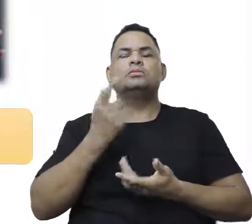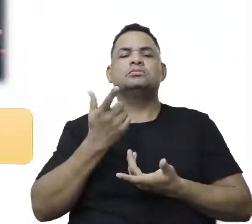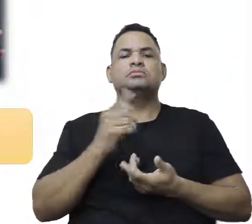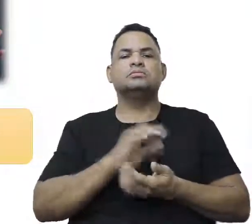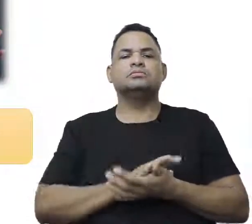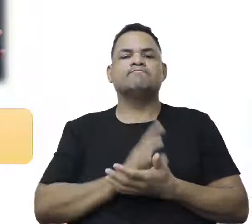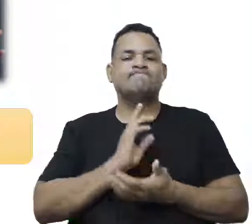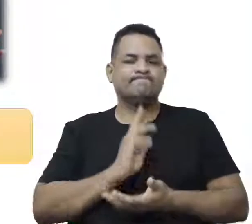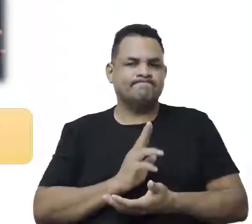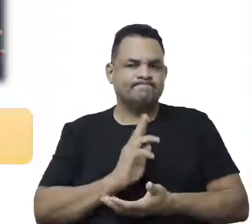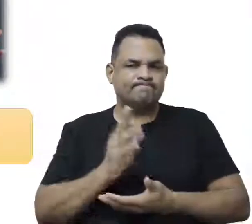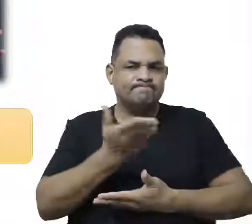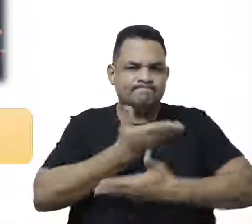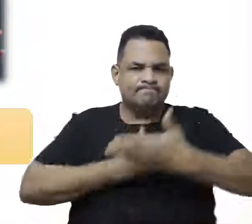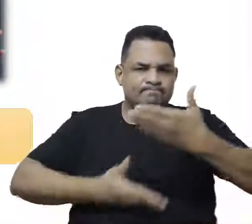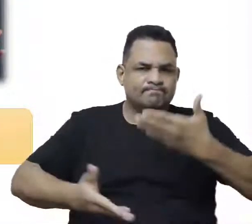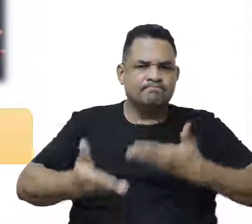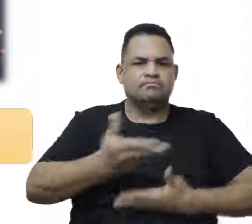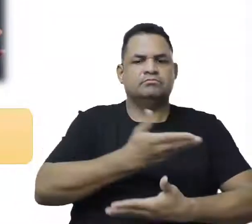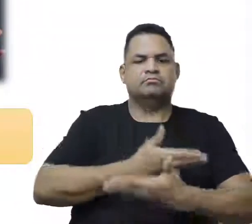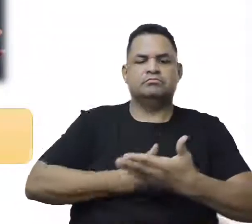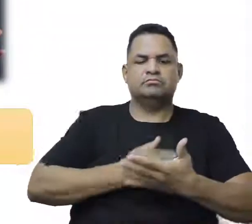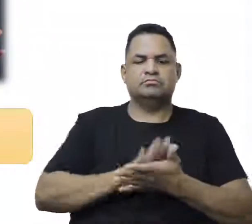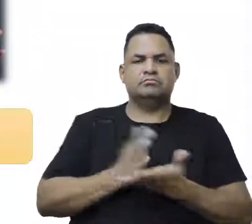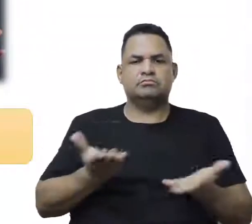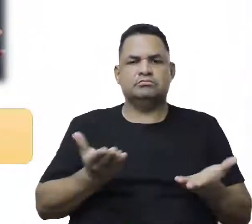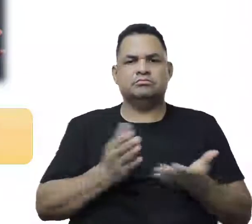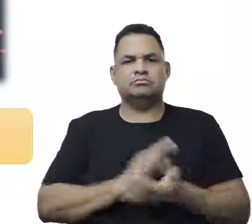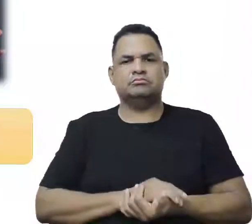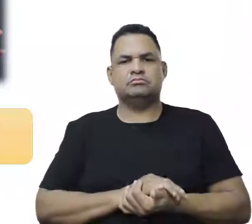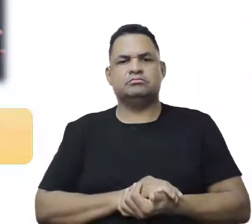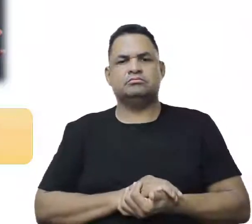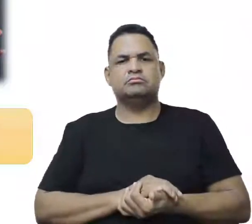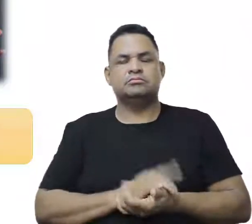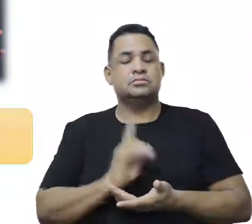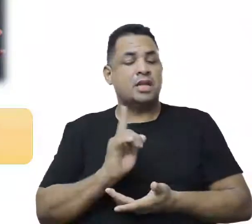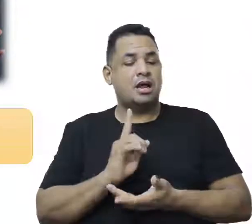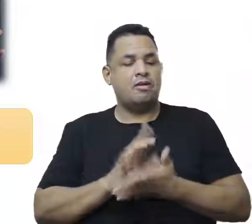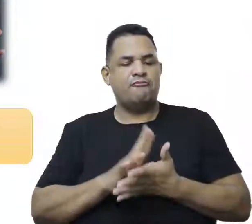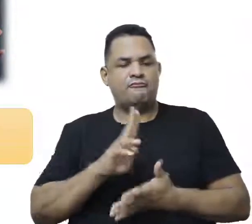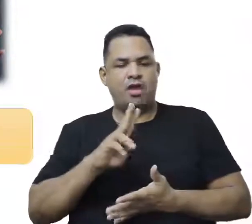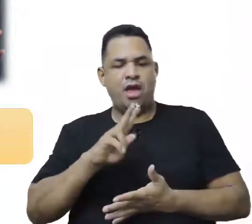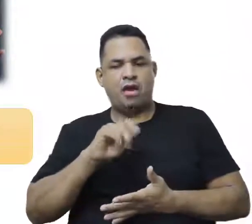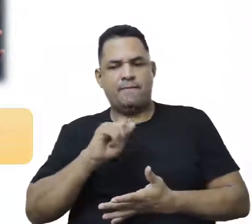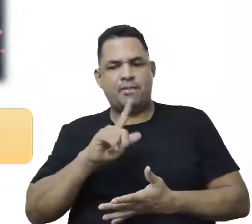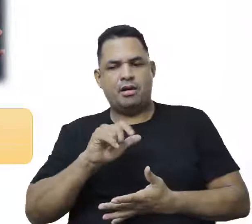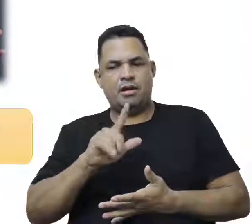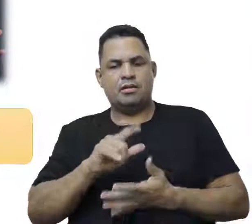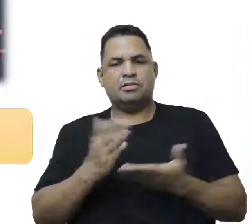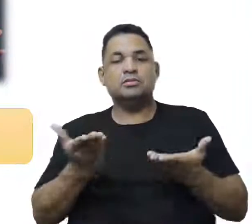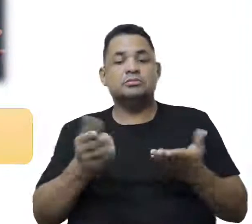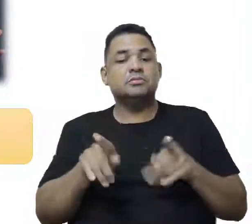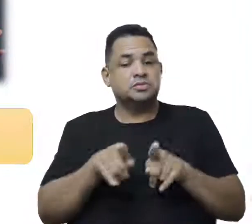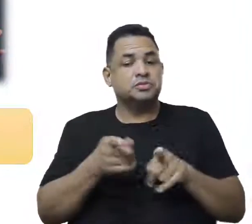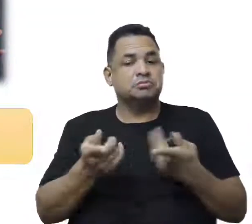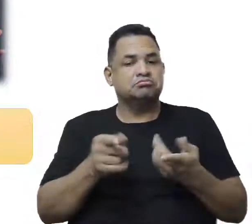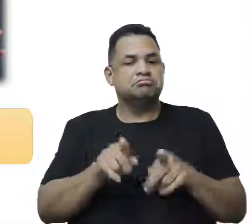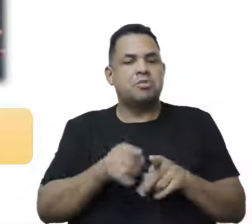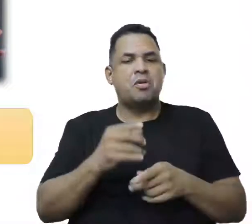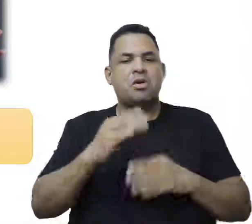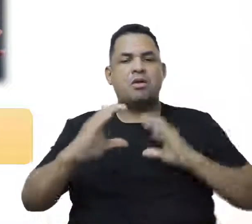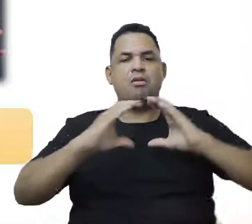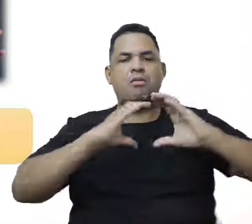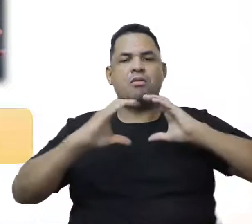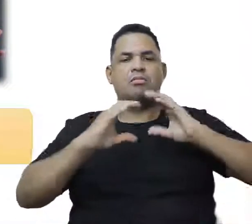né? Ela é um processo de interação. Então, mesmo que de forma não verbal, eu estou ali me comunicando. E eu